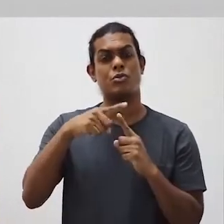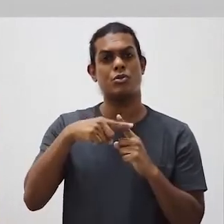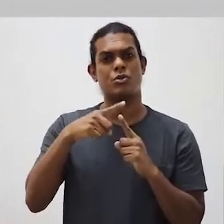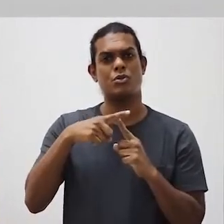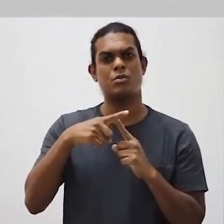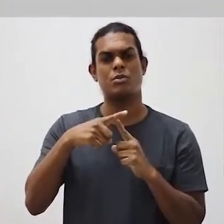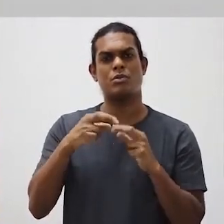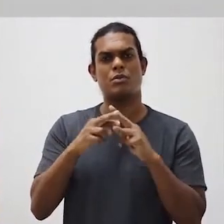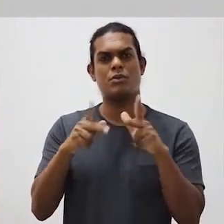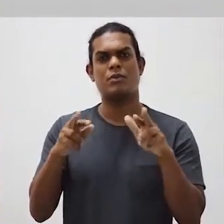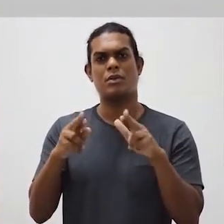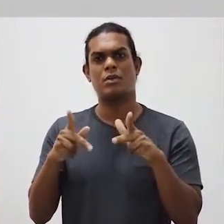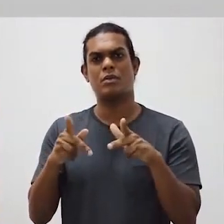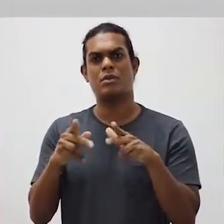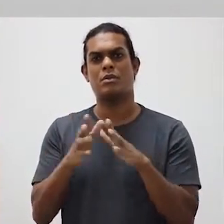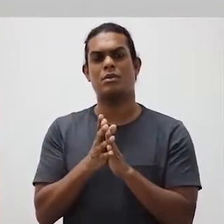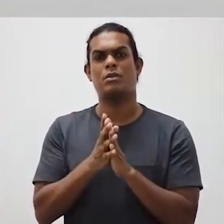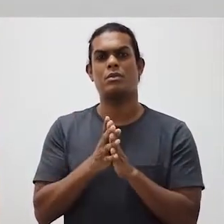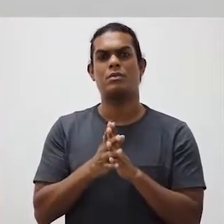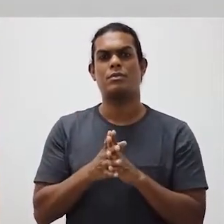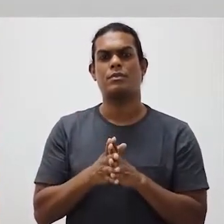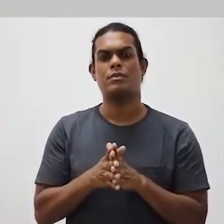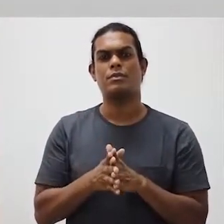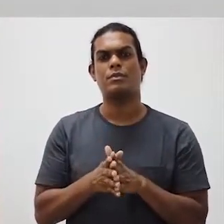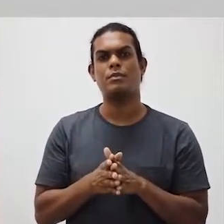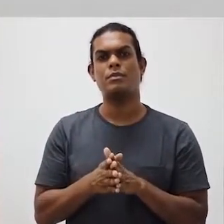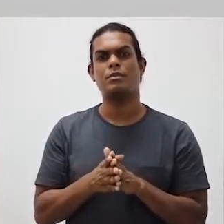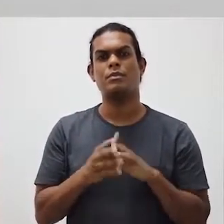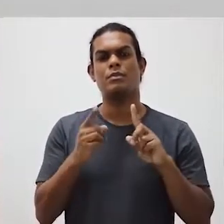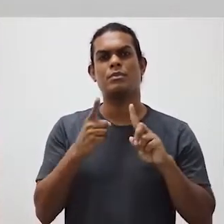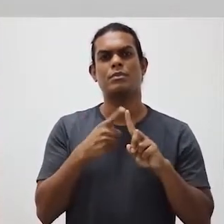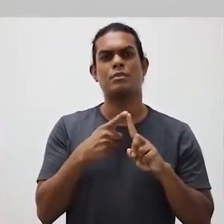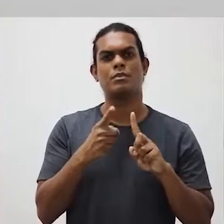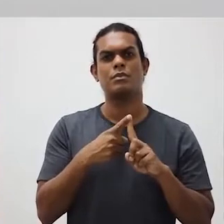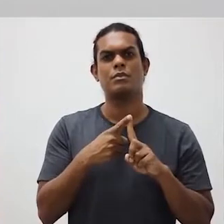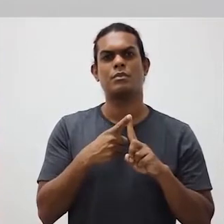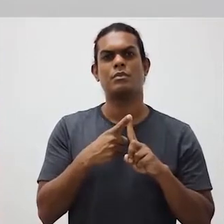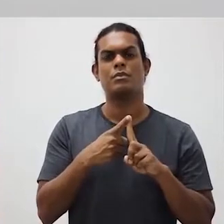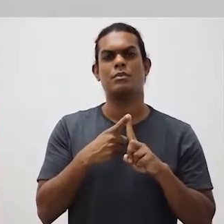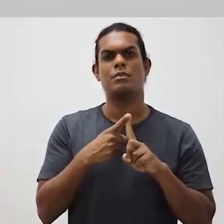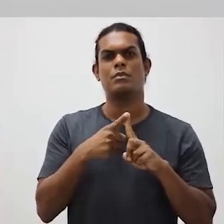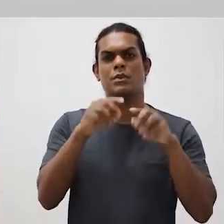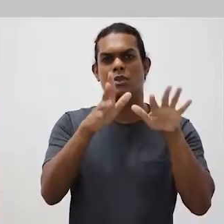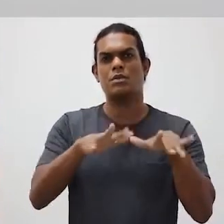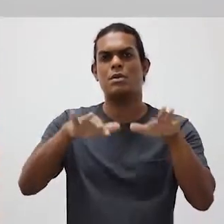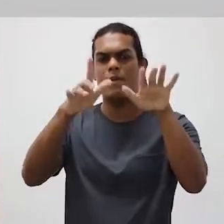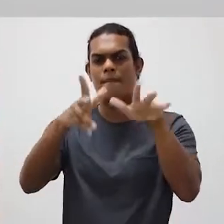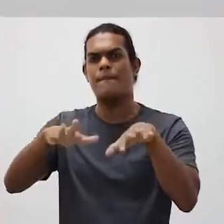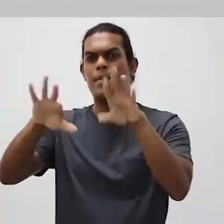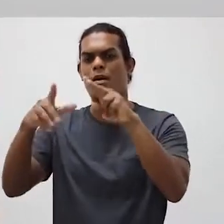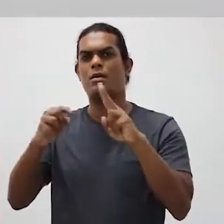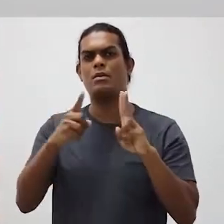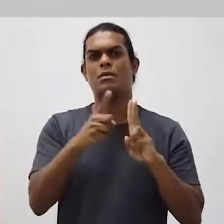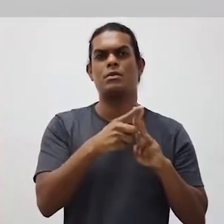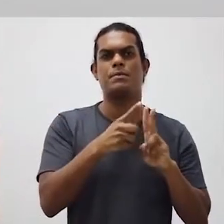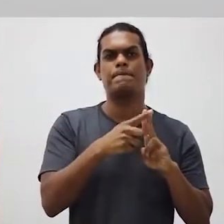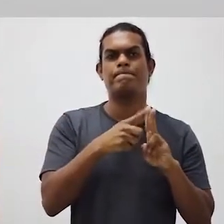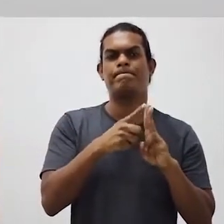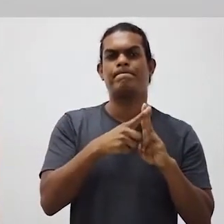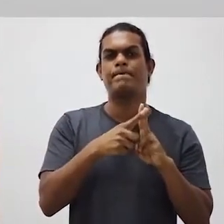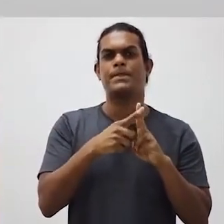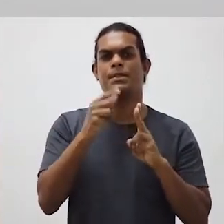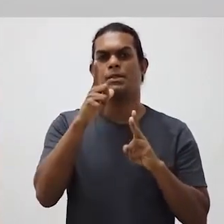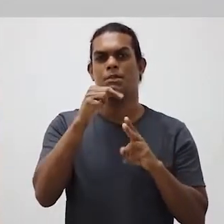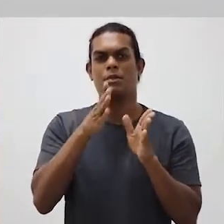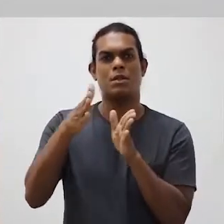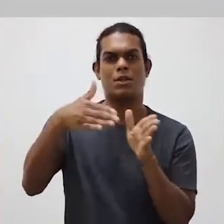aquaviário marítimo, lacustre e fluvial. Transporte marítimo através dos mares, o transporte fluvial através dos rios e